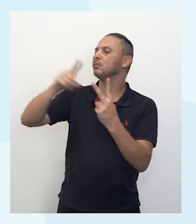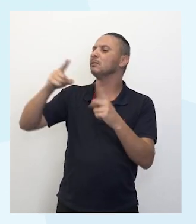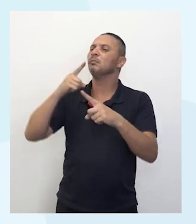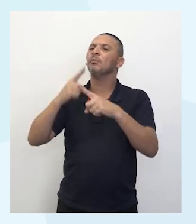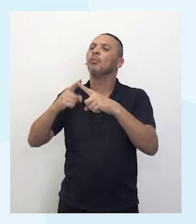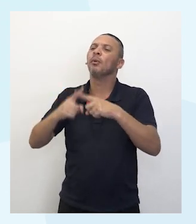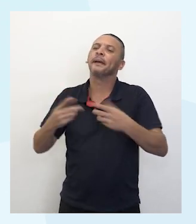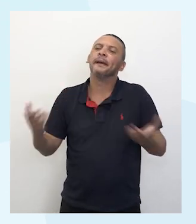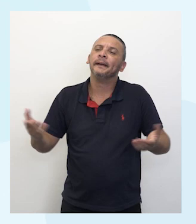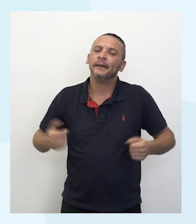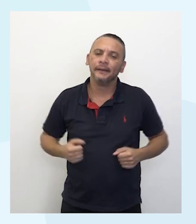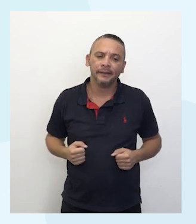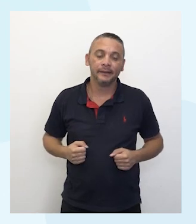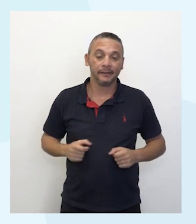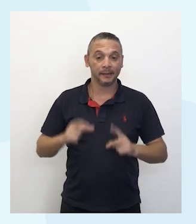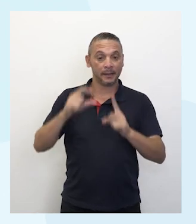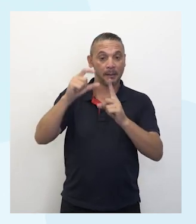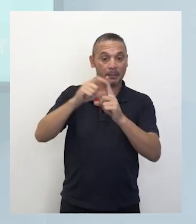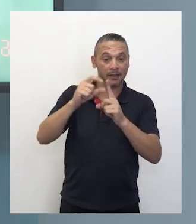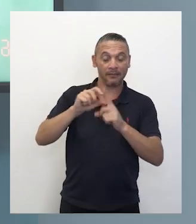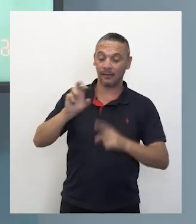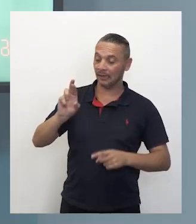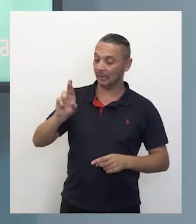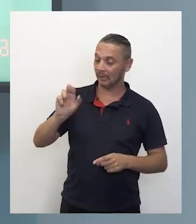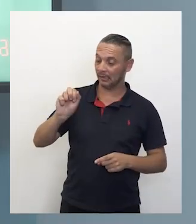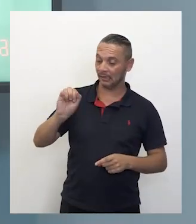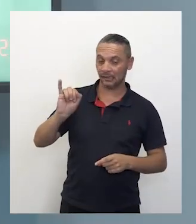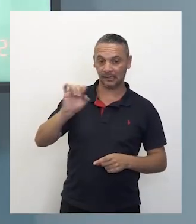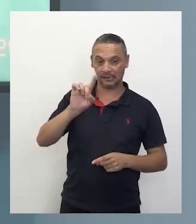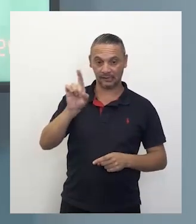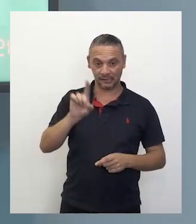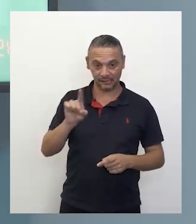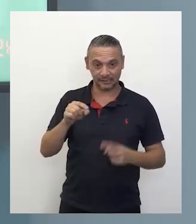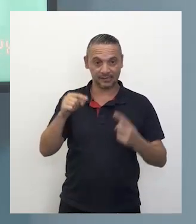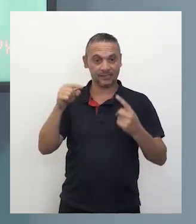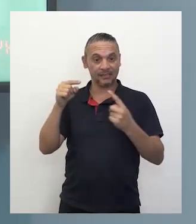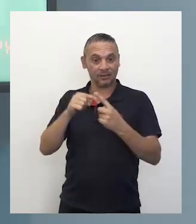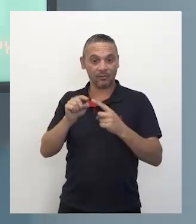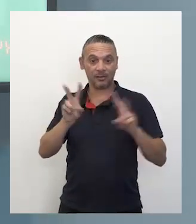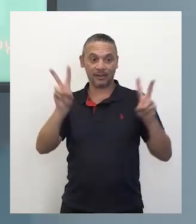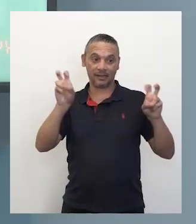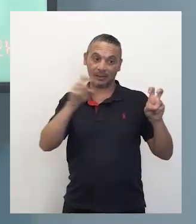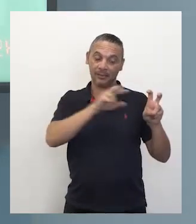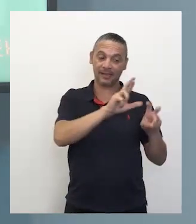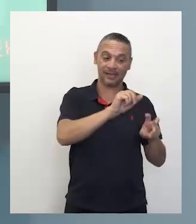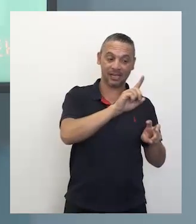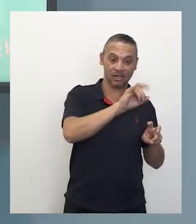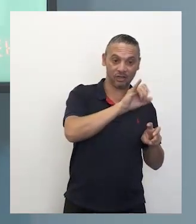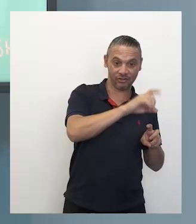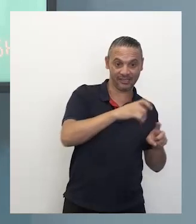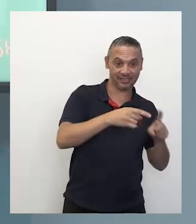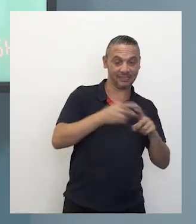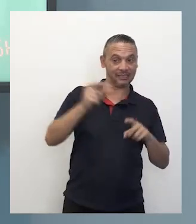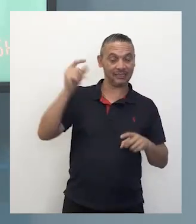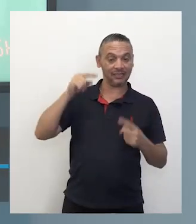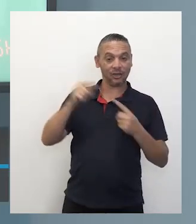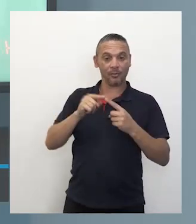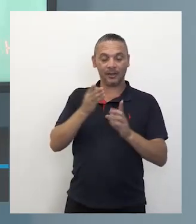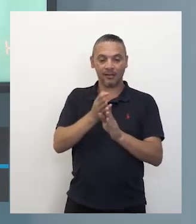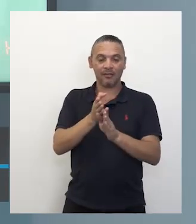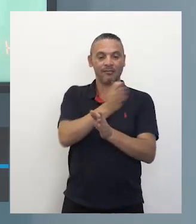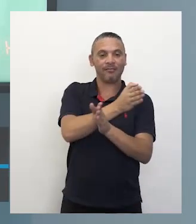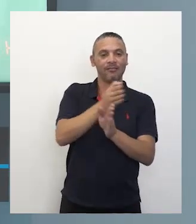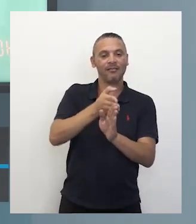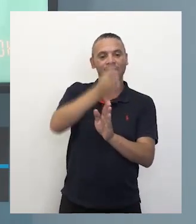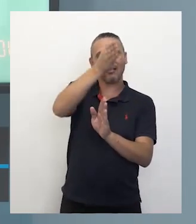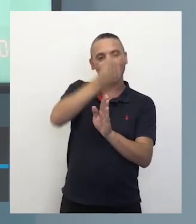Bom, a palavra raiz veio de radix, que veio do latim, que significa lado. Então, quando